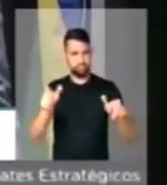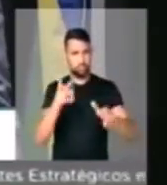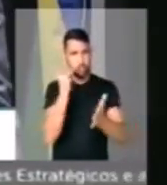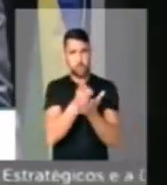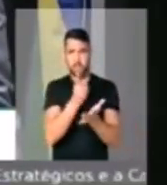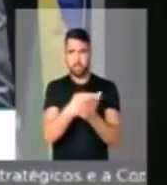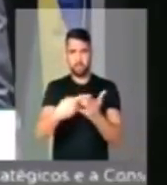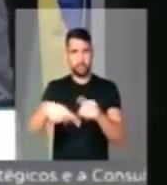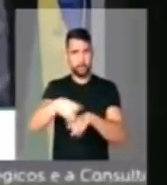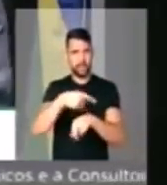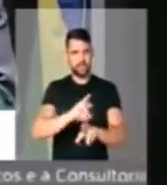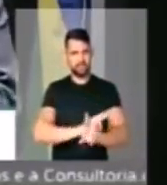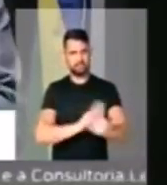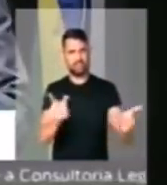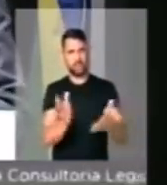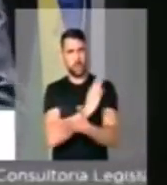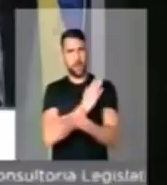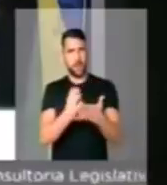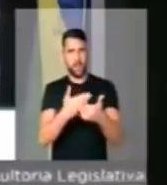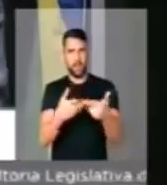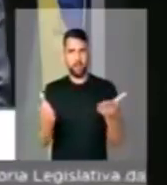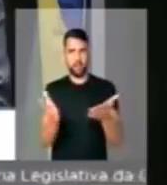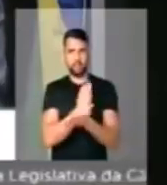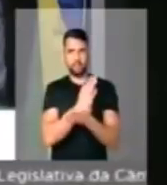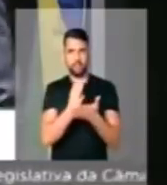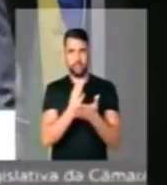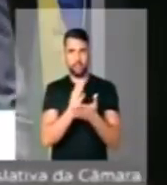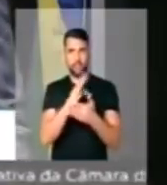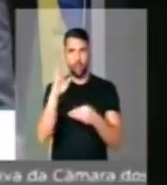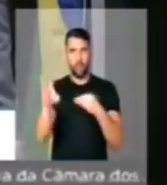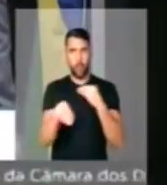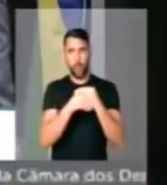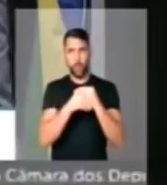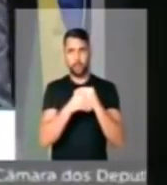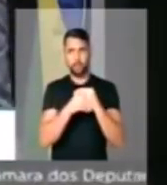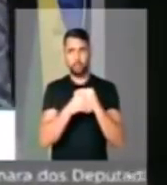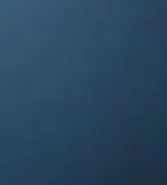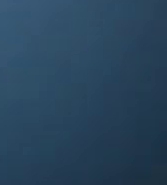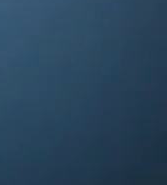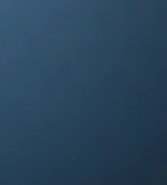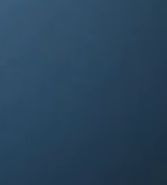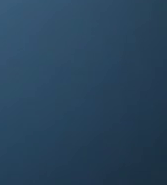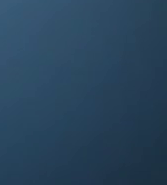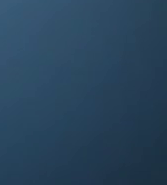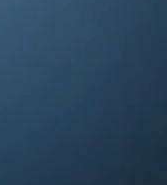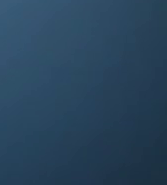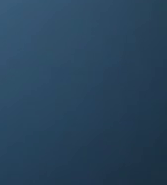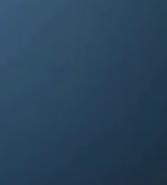país. E qualquer remendo que seja feito nesse modelo, ele não soluciona o problema.